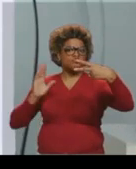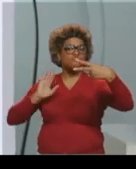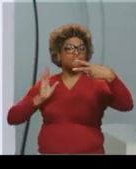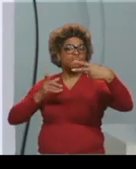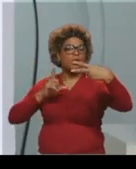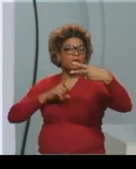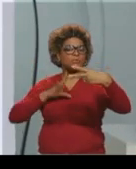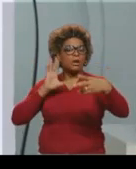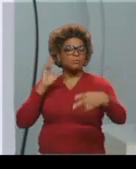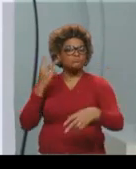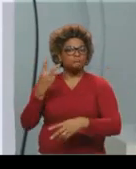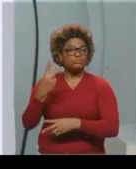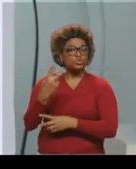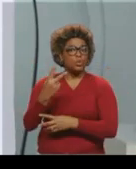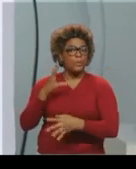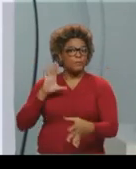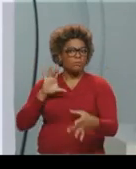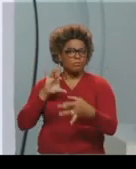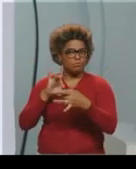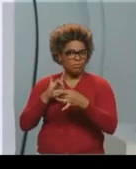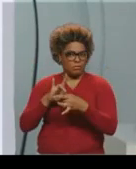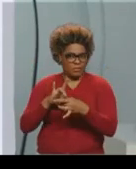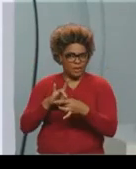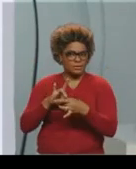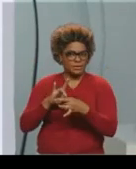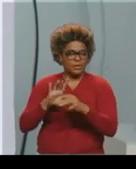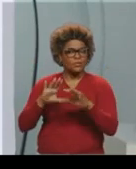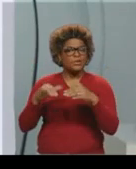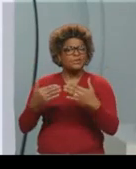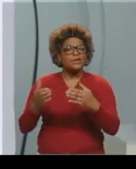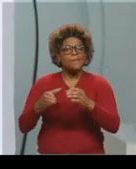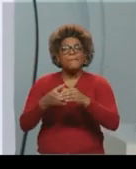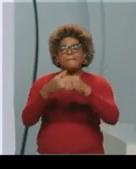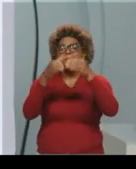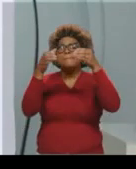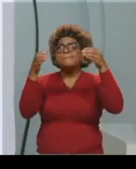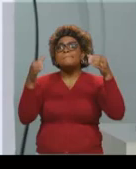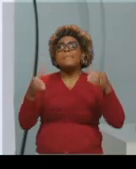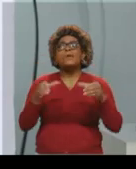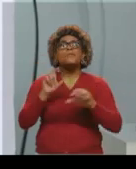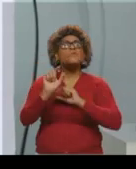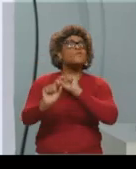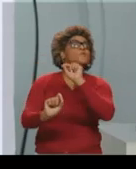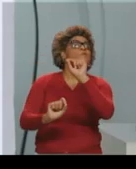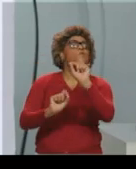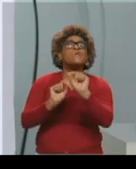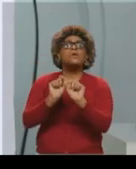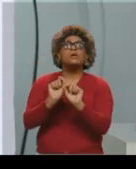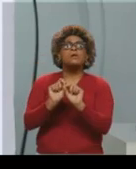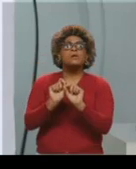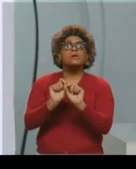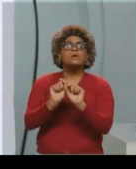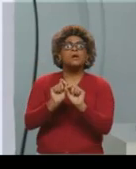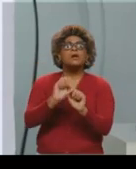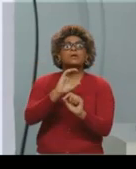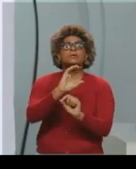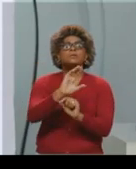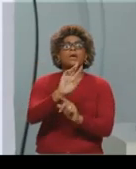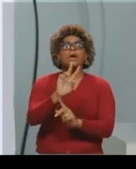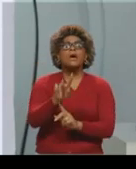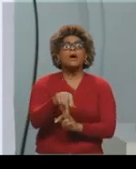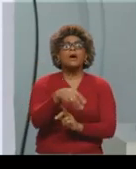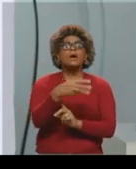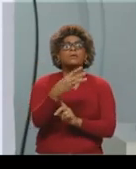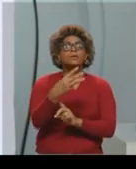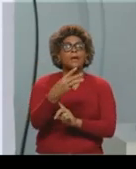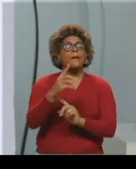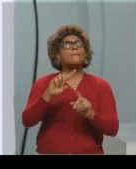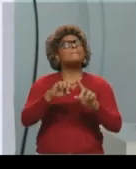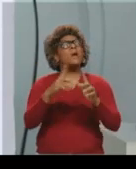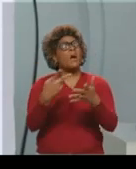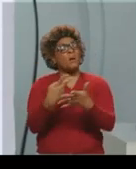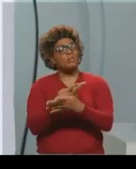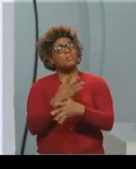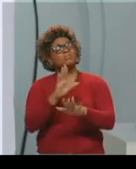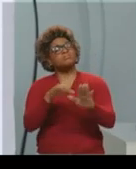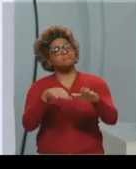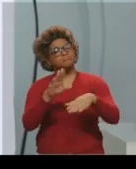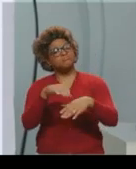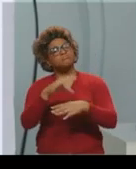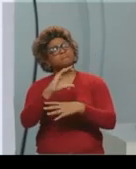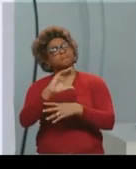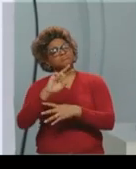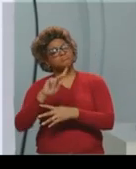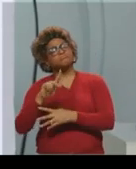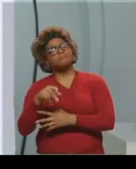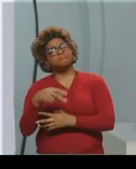aqui. Então, como eu disse, na grande maioria a extremidade é CH3, mas pode haver um CH2 também.